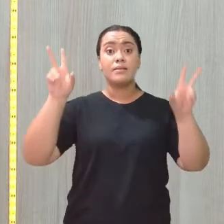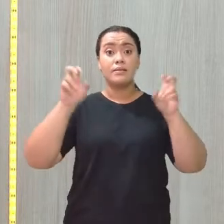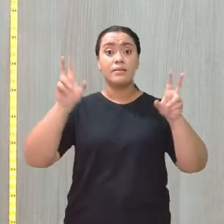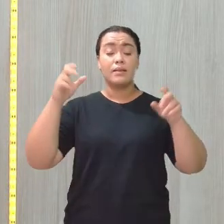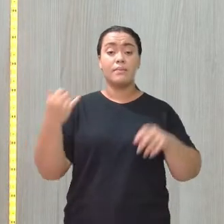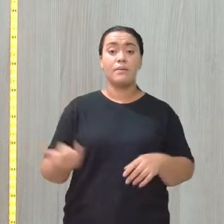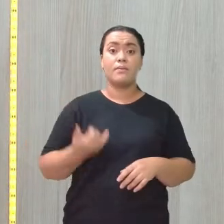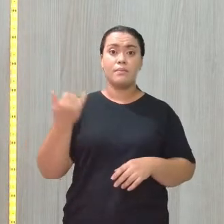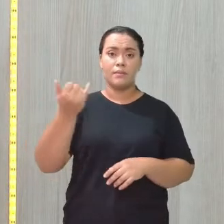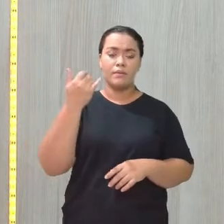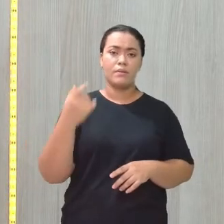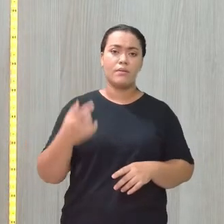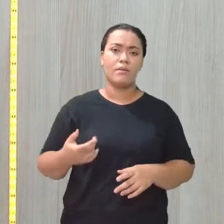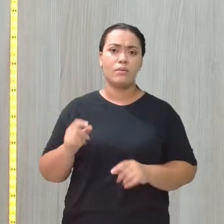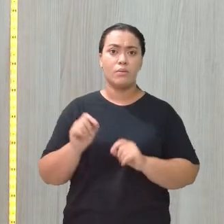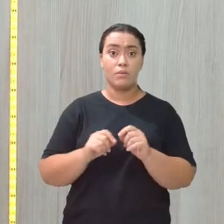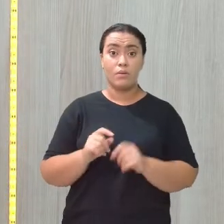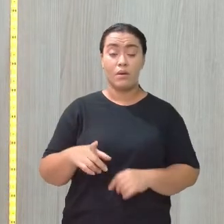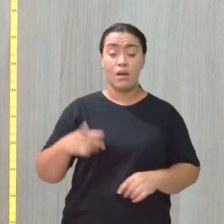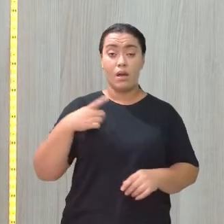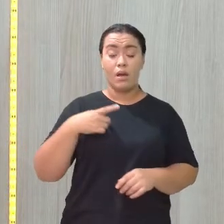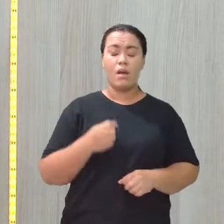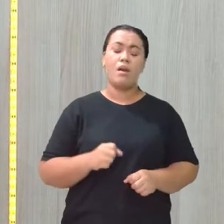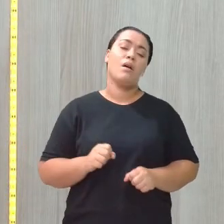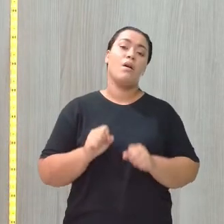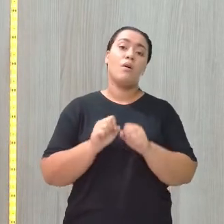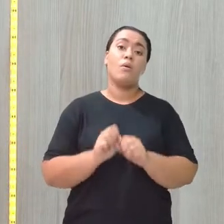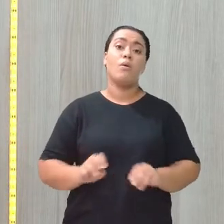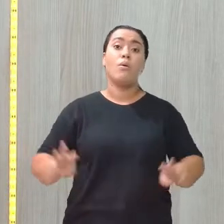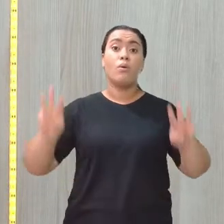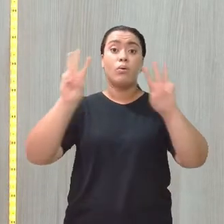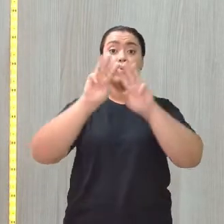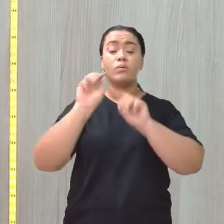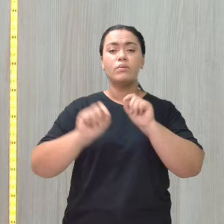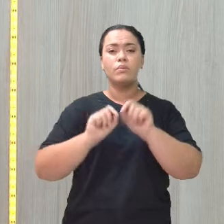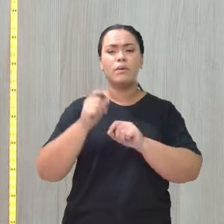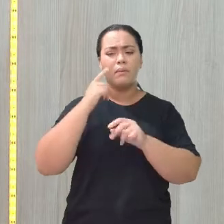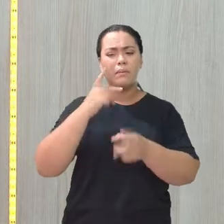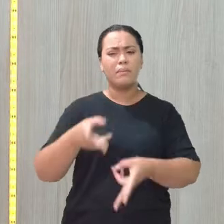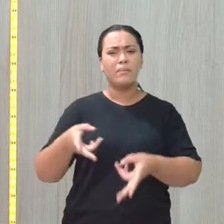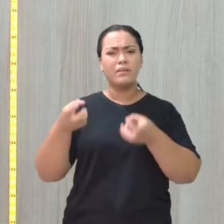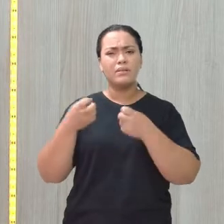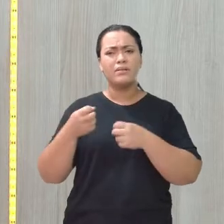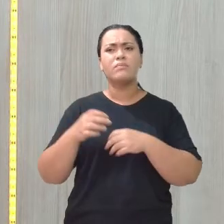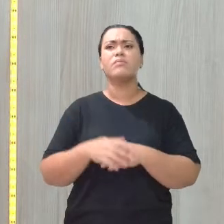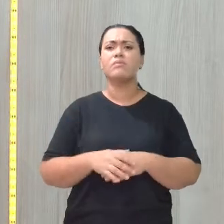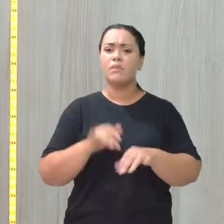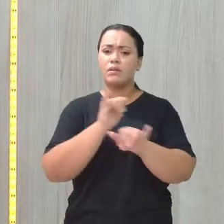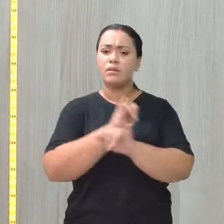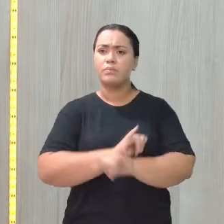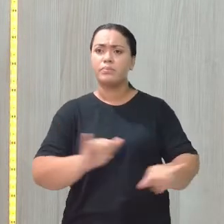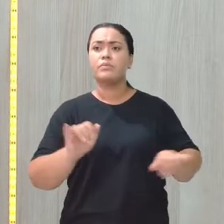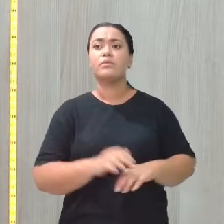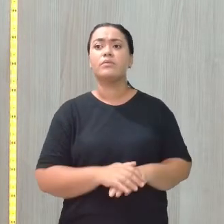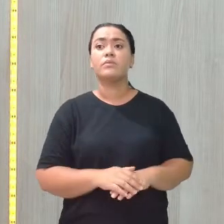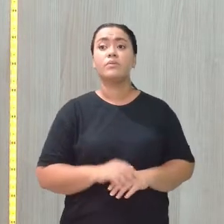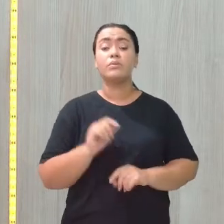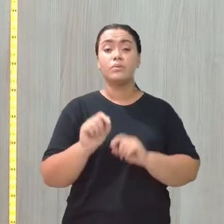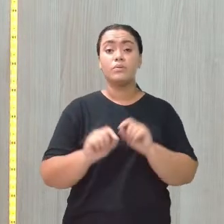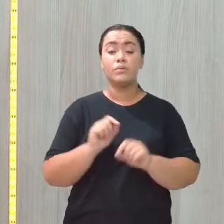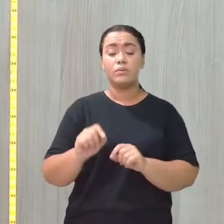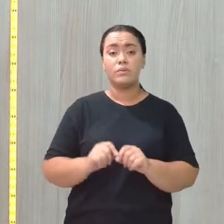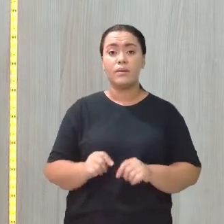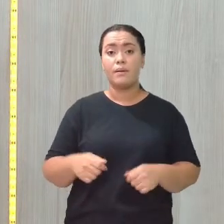importância. A ONU, ela percebeu em 92, criou esse alerta, né? Para que a gente